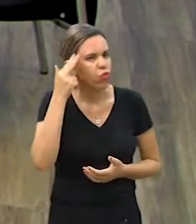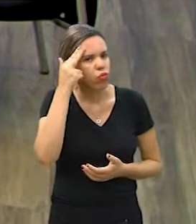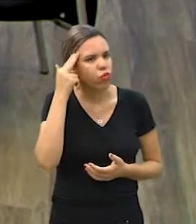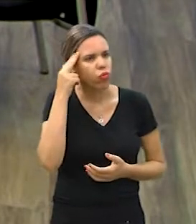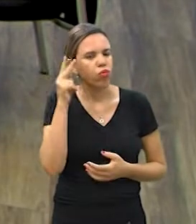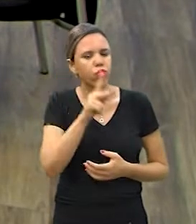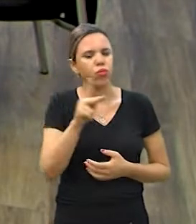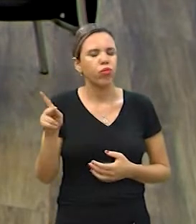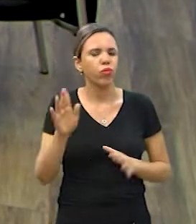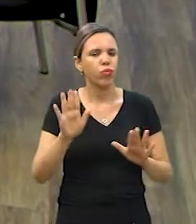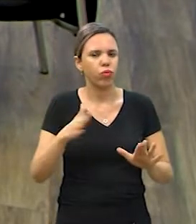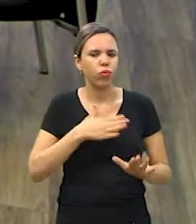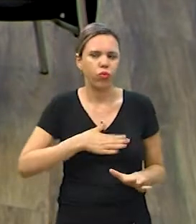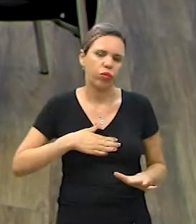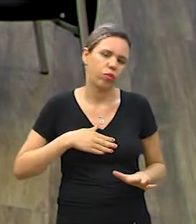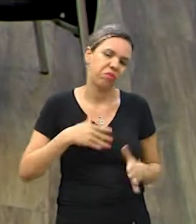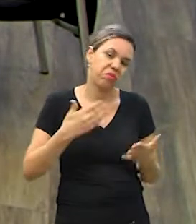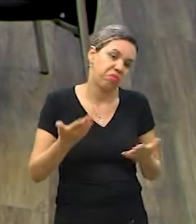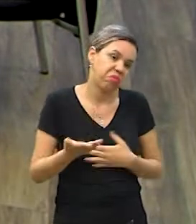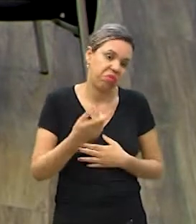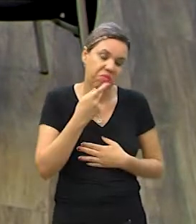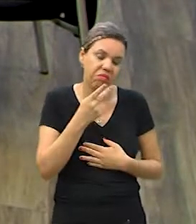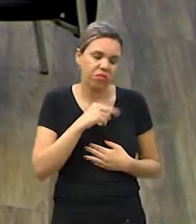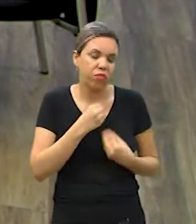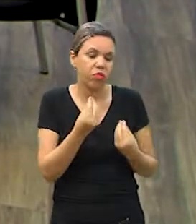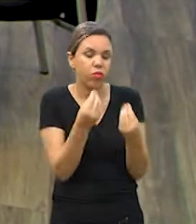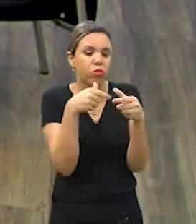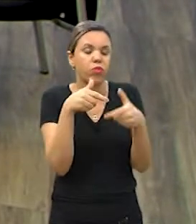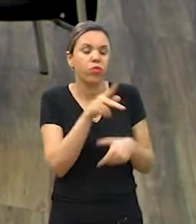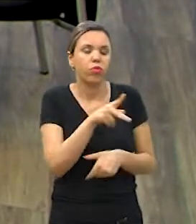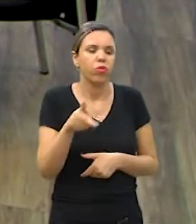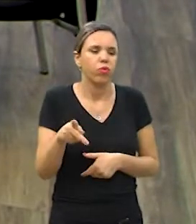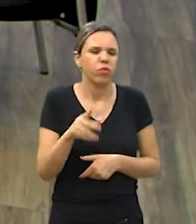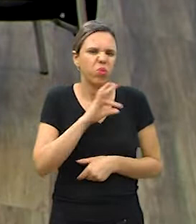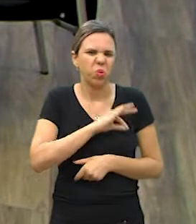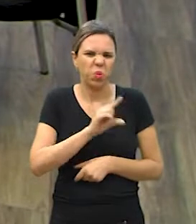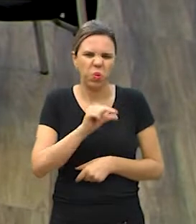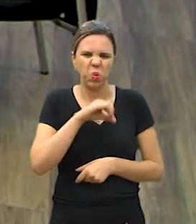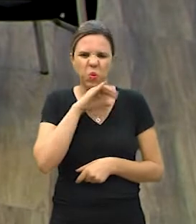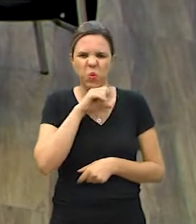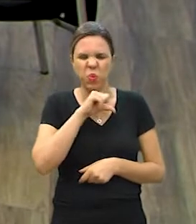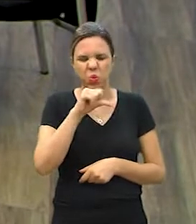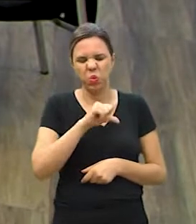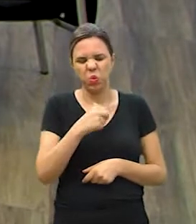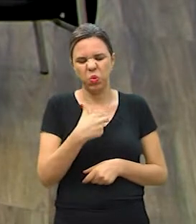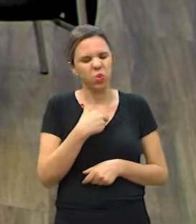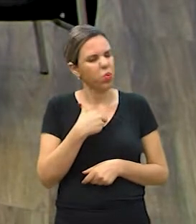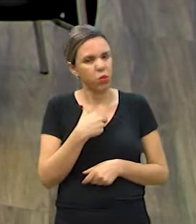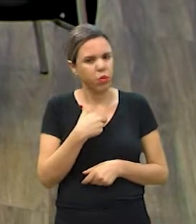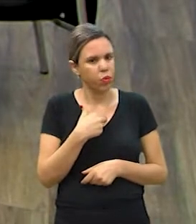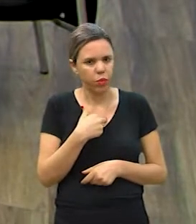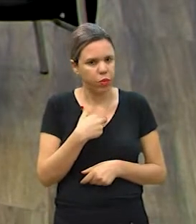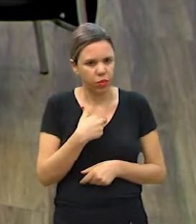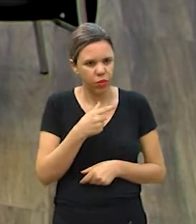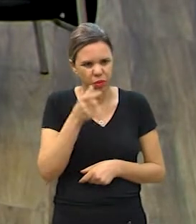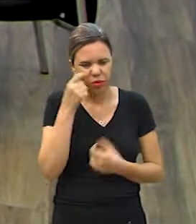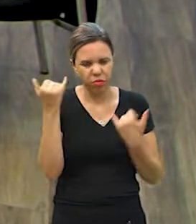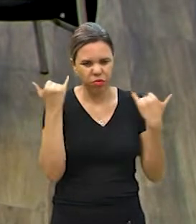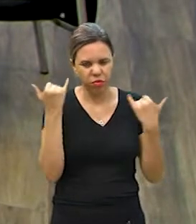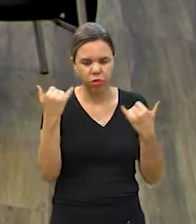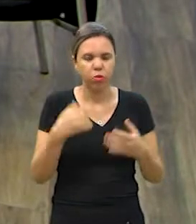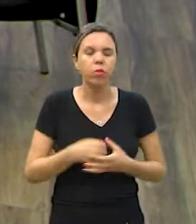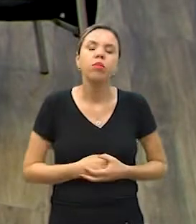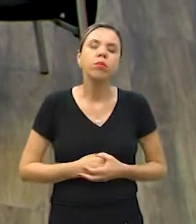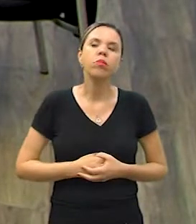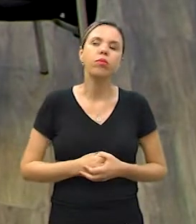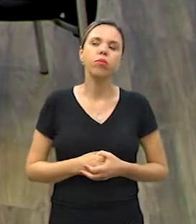sonho em ser professor, que gostaria de ser professor e fala, mas como que eu vou ser professor para ganhar o que um professor ganha? Então, a gente ouve, né, muito